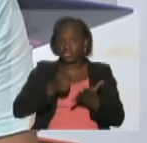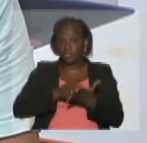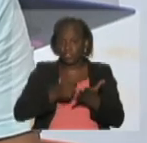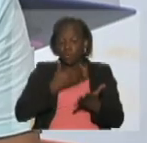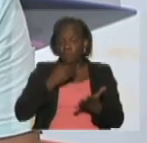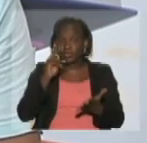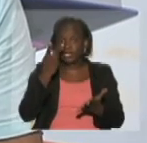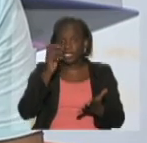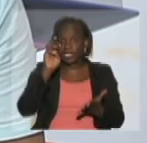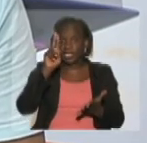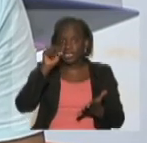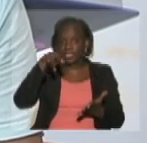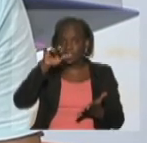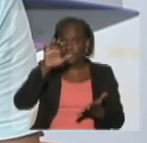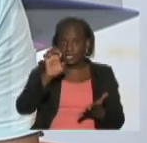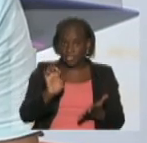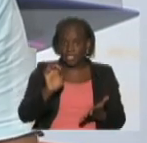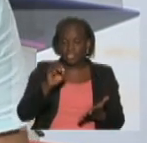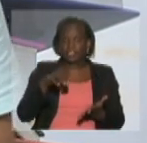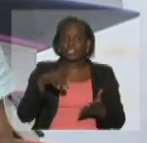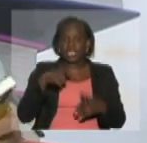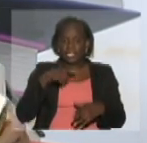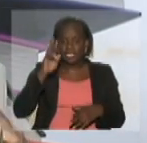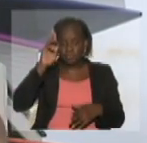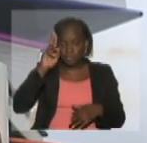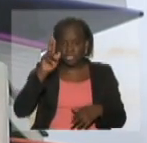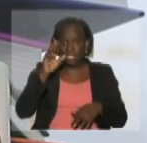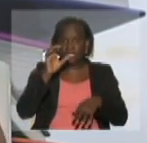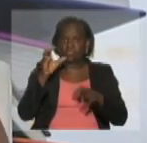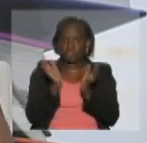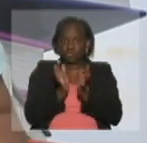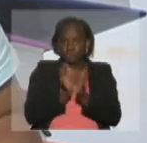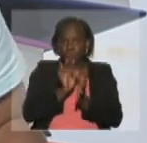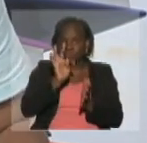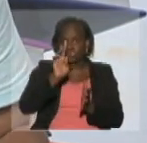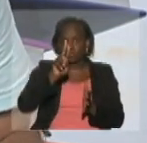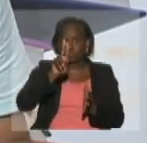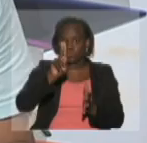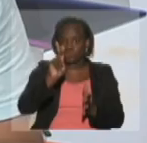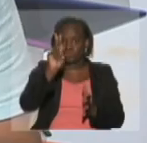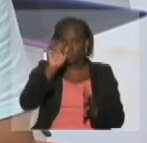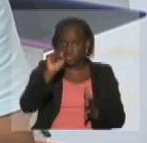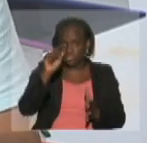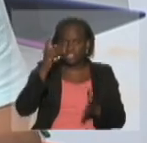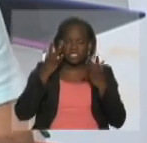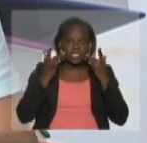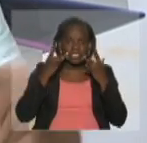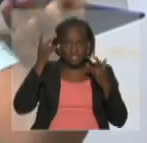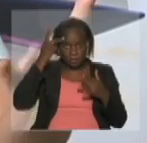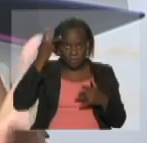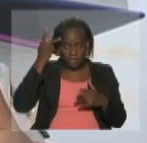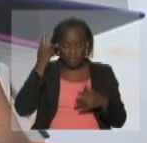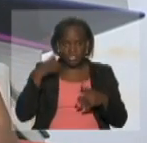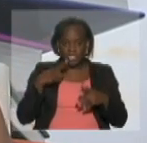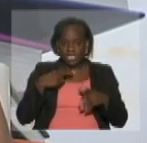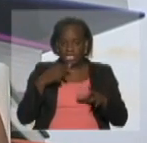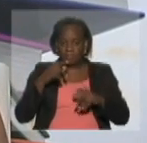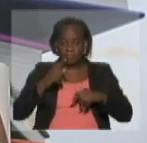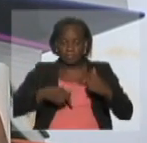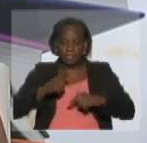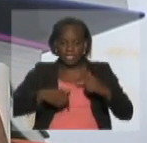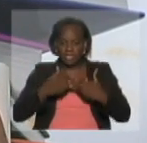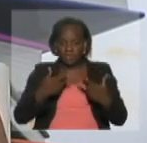pelo Henrique Stin, que ele coordena a CIA Trux de teatro em São Paulo, e ele trabalha com manipulação de